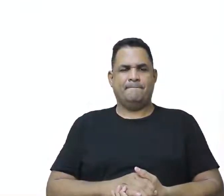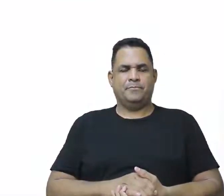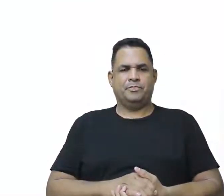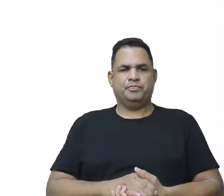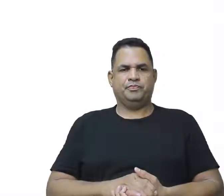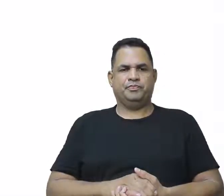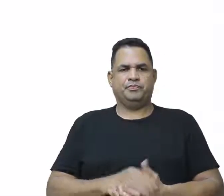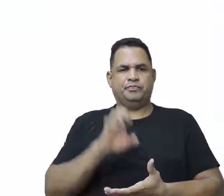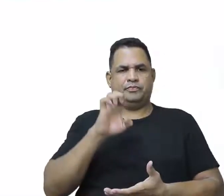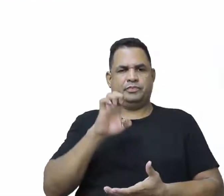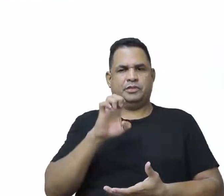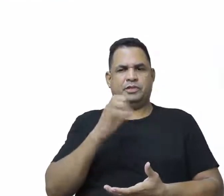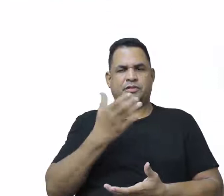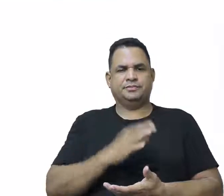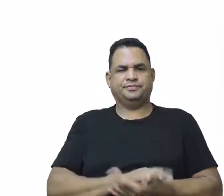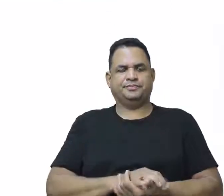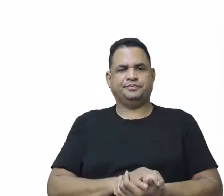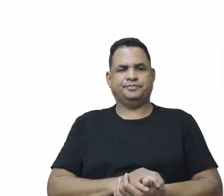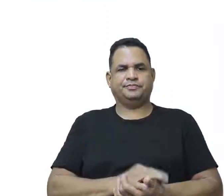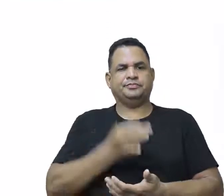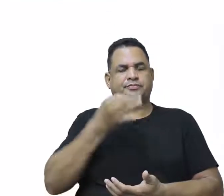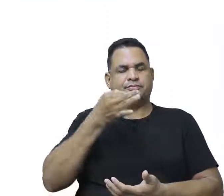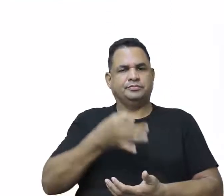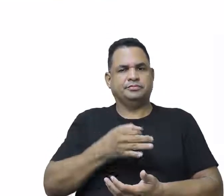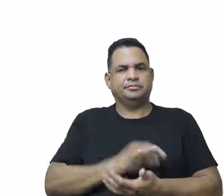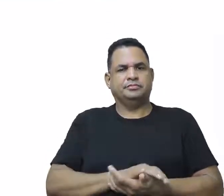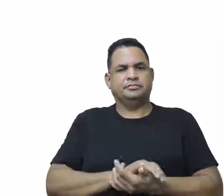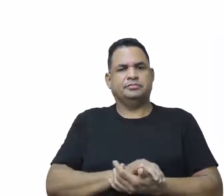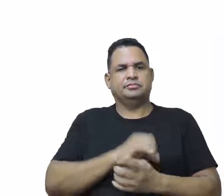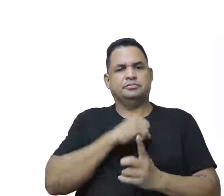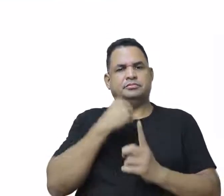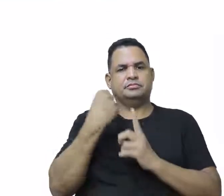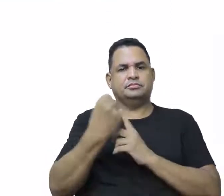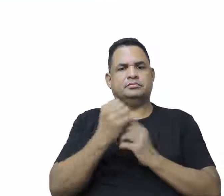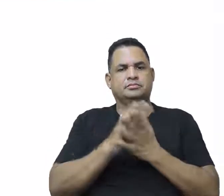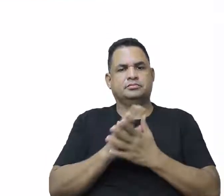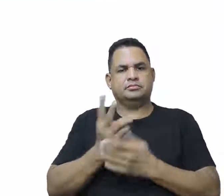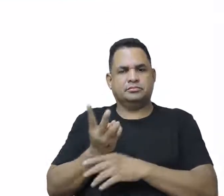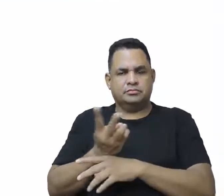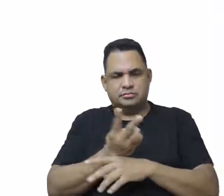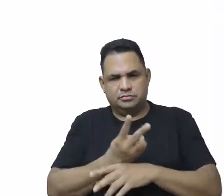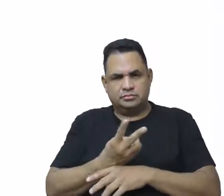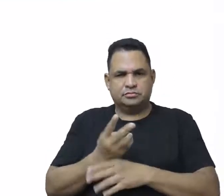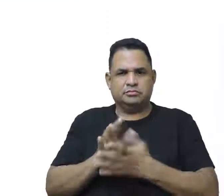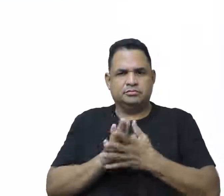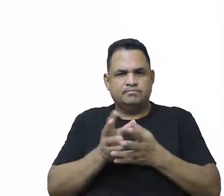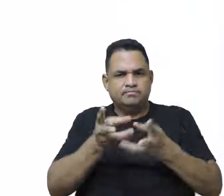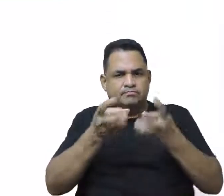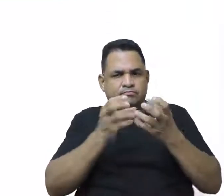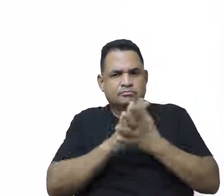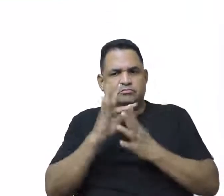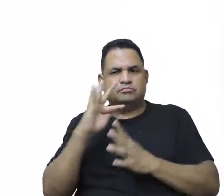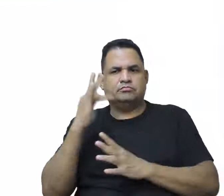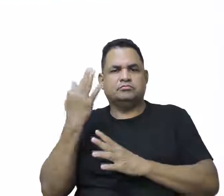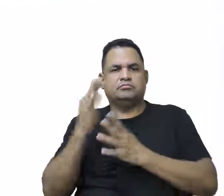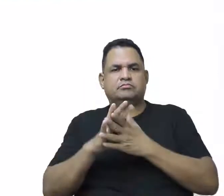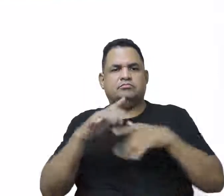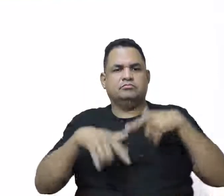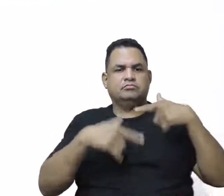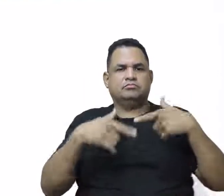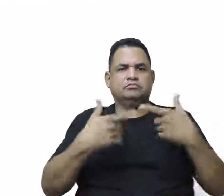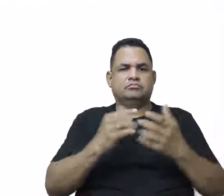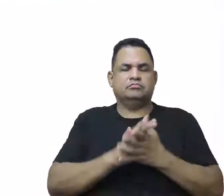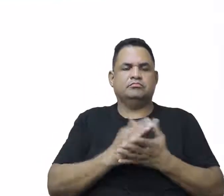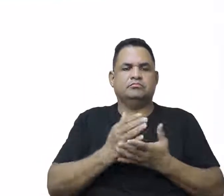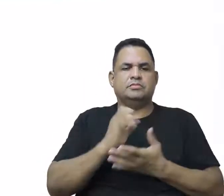E só sobrou essa é a correta, né? A sociologia busca captar os fenômenos produzidos pelas ações de